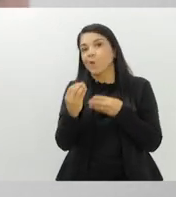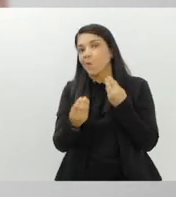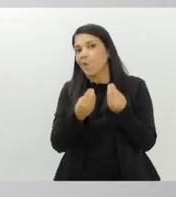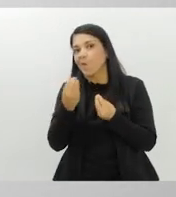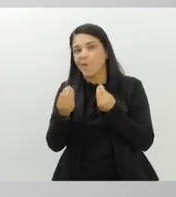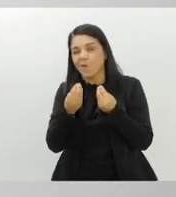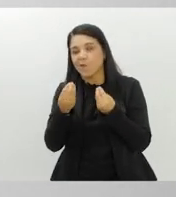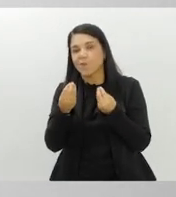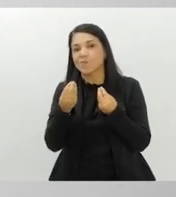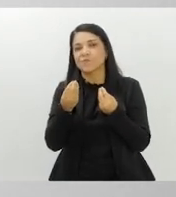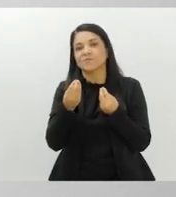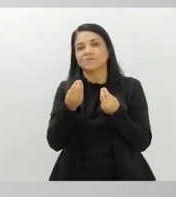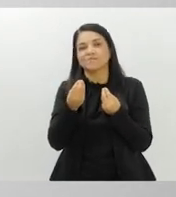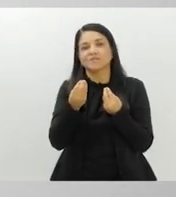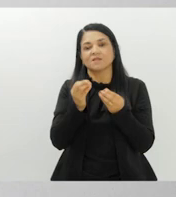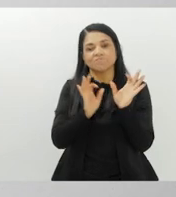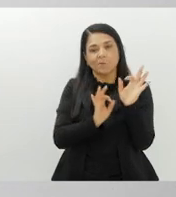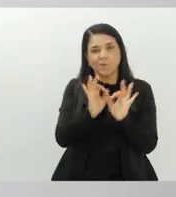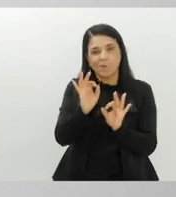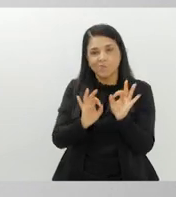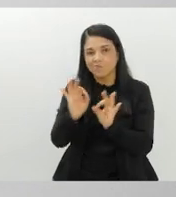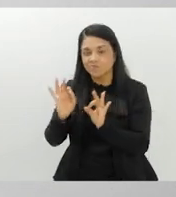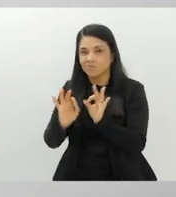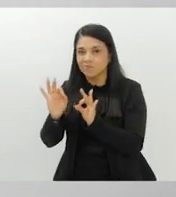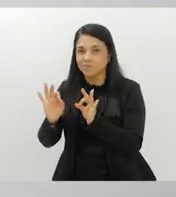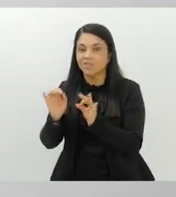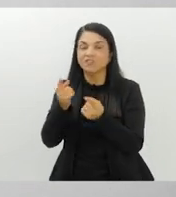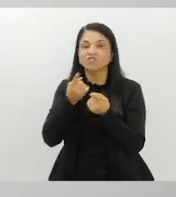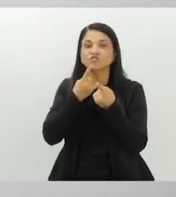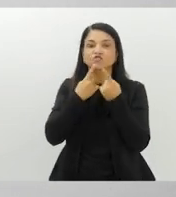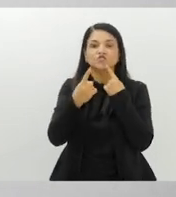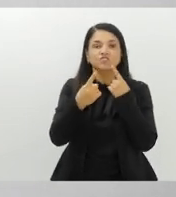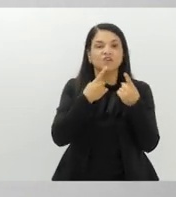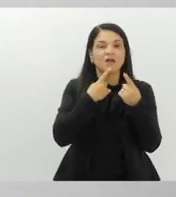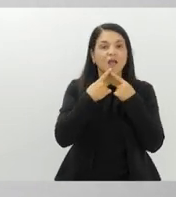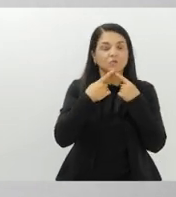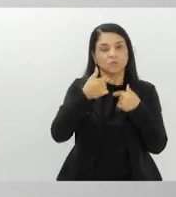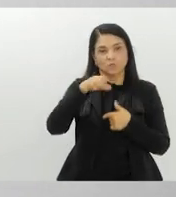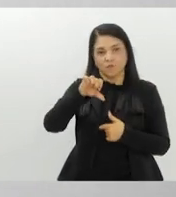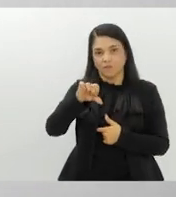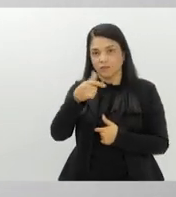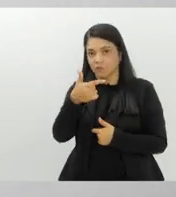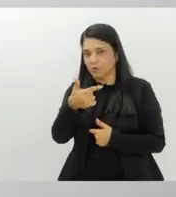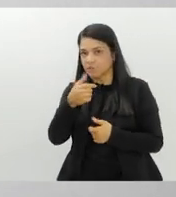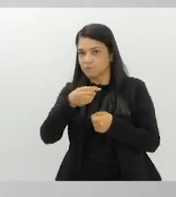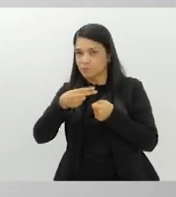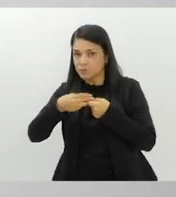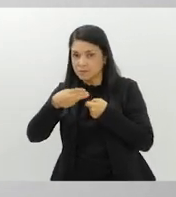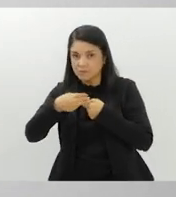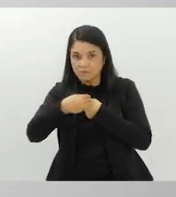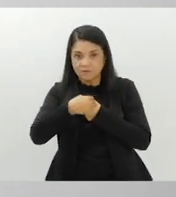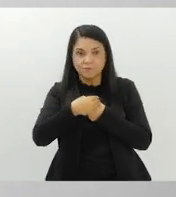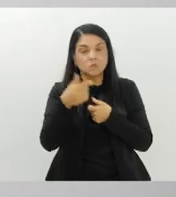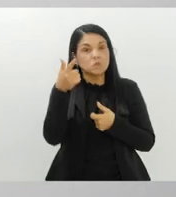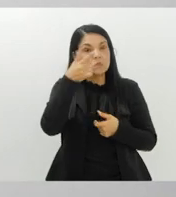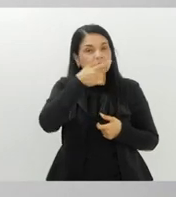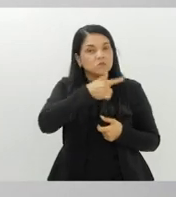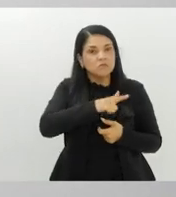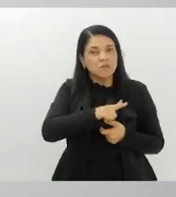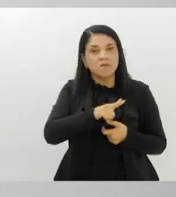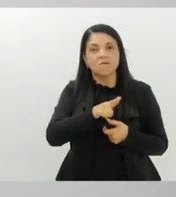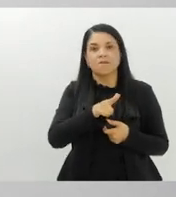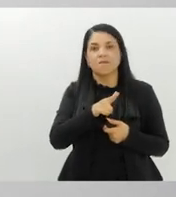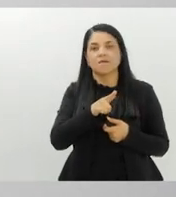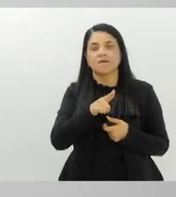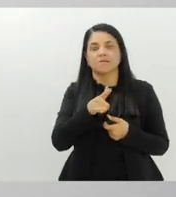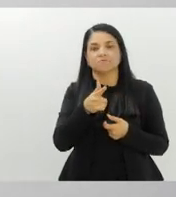possa elaborar, uma maneira onde a gente abrir um diálogo com os 92 municípios. Uma vez que a gente consegue